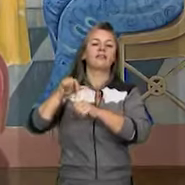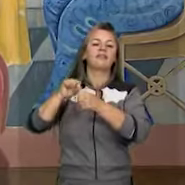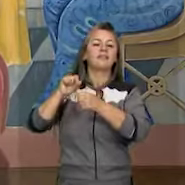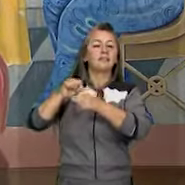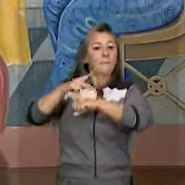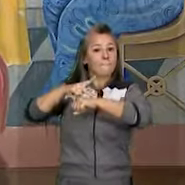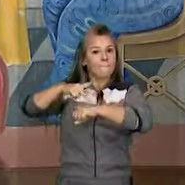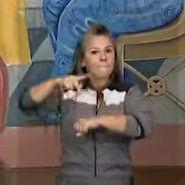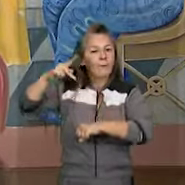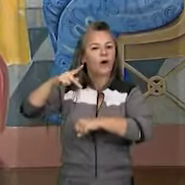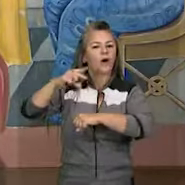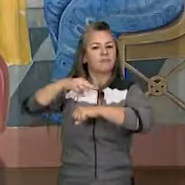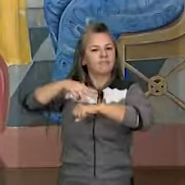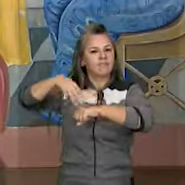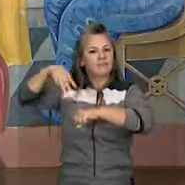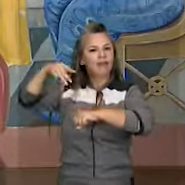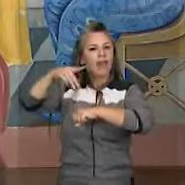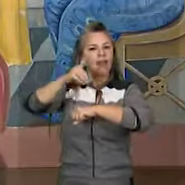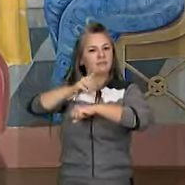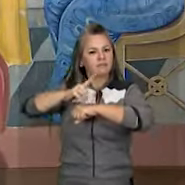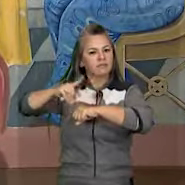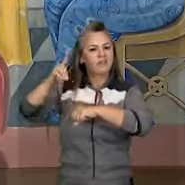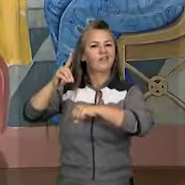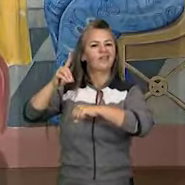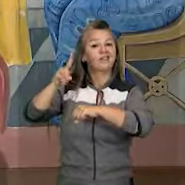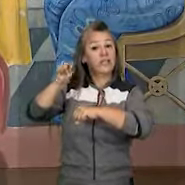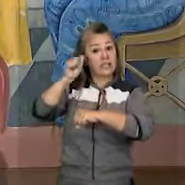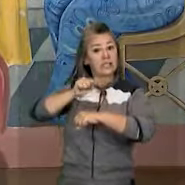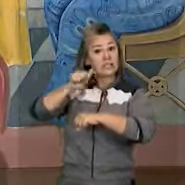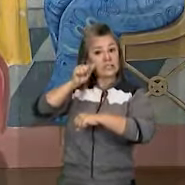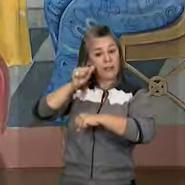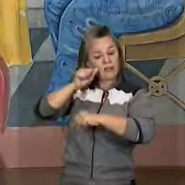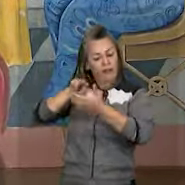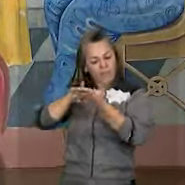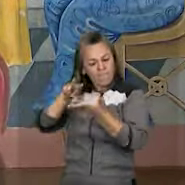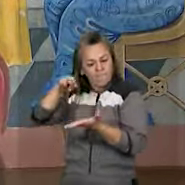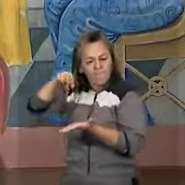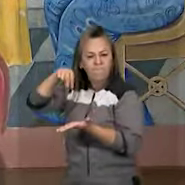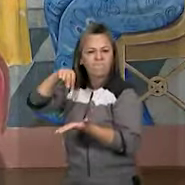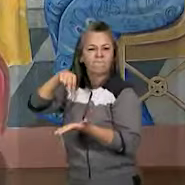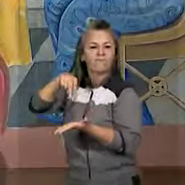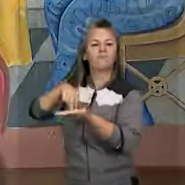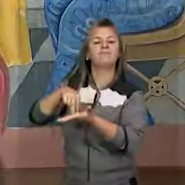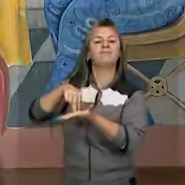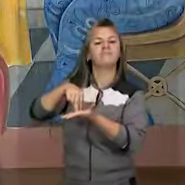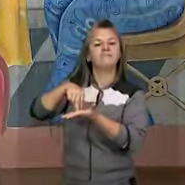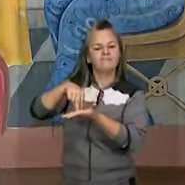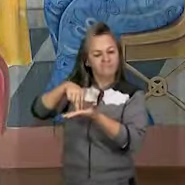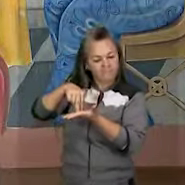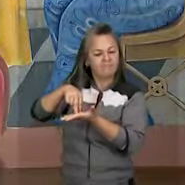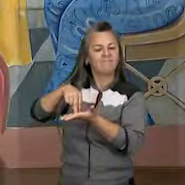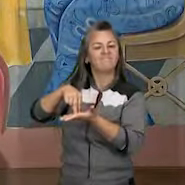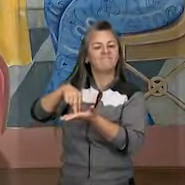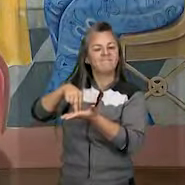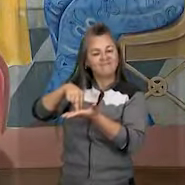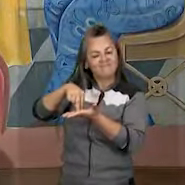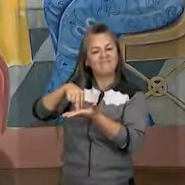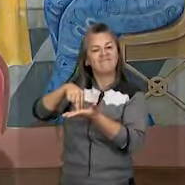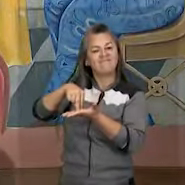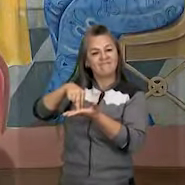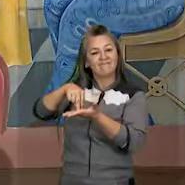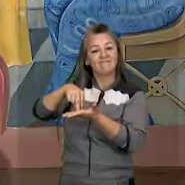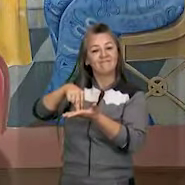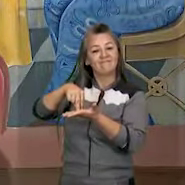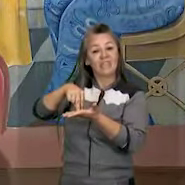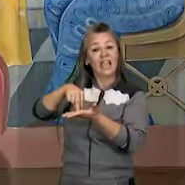seja, ela resiste àquele processo de dar, né, determinados locais para a